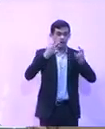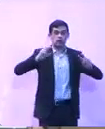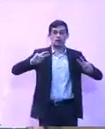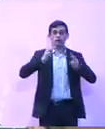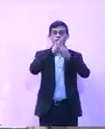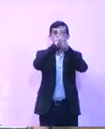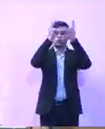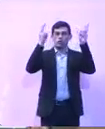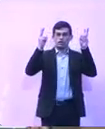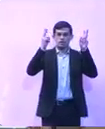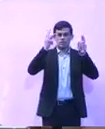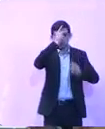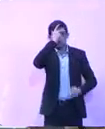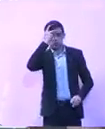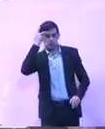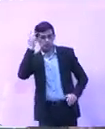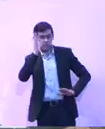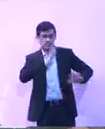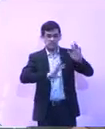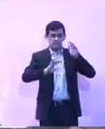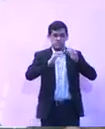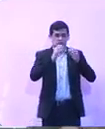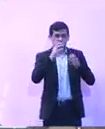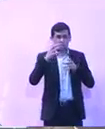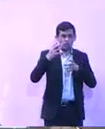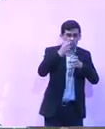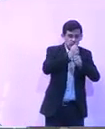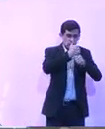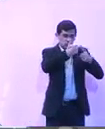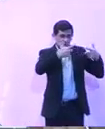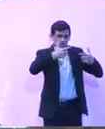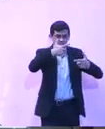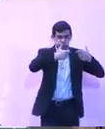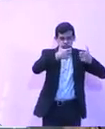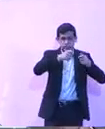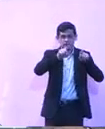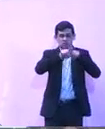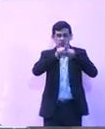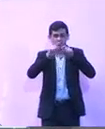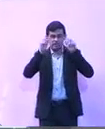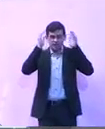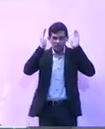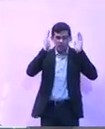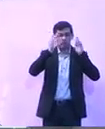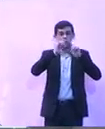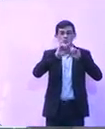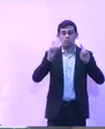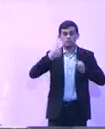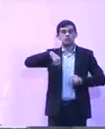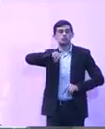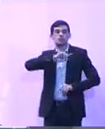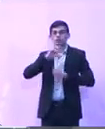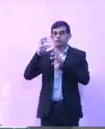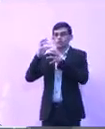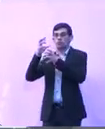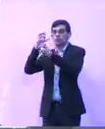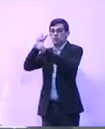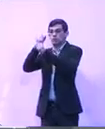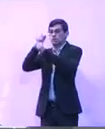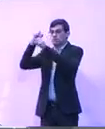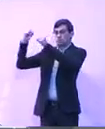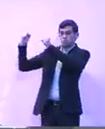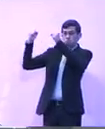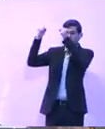vitorioso. Alguns confiam nos seus carros de guerra e outros nos seus cavalos, mas nós confiamos